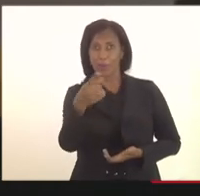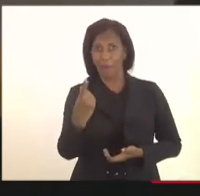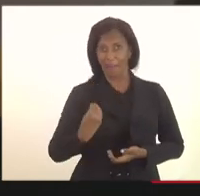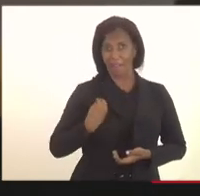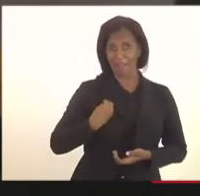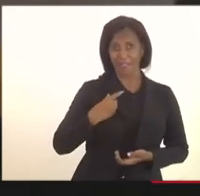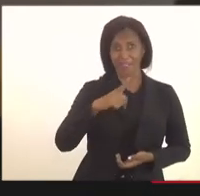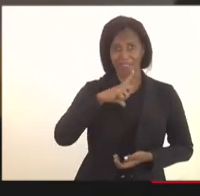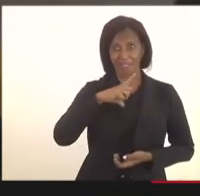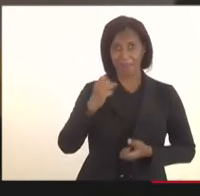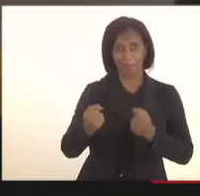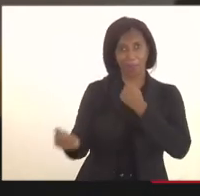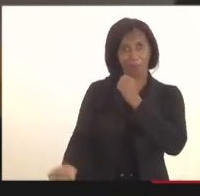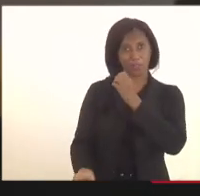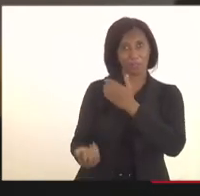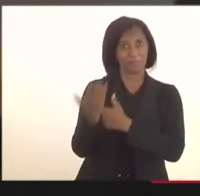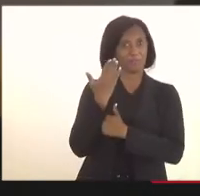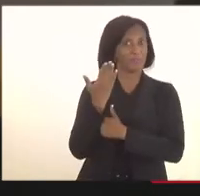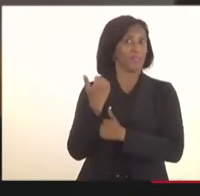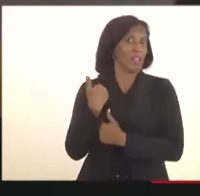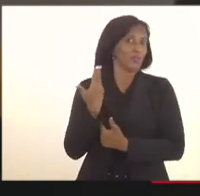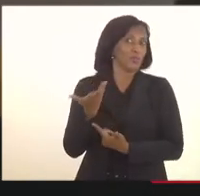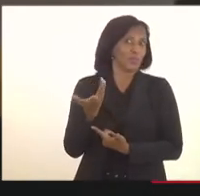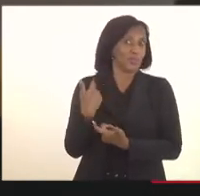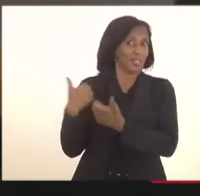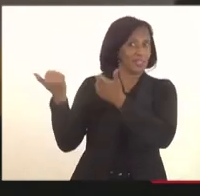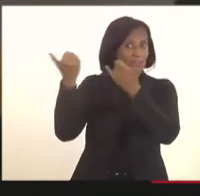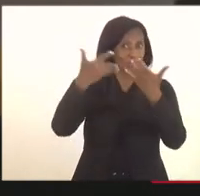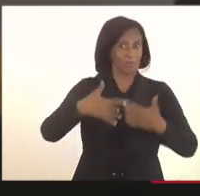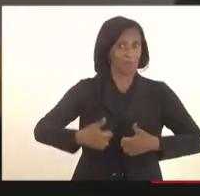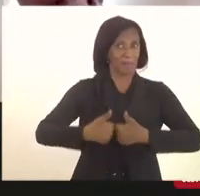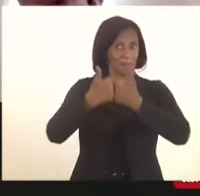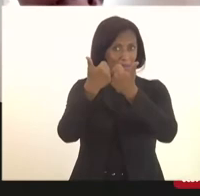e explicar um pouco melhor a situação, por favor?